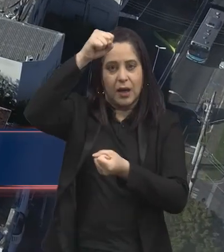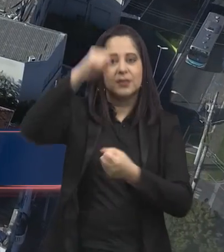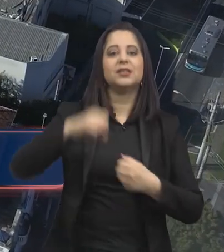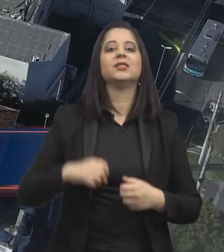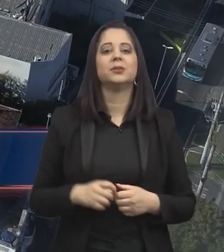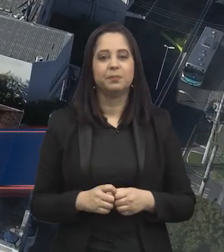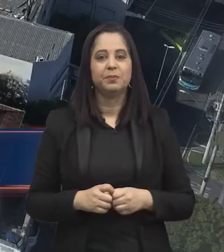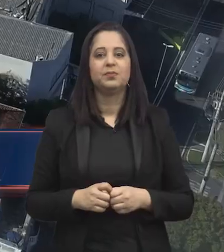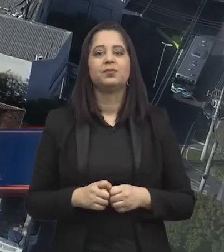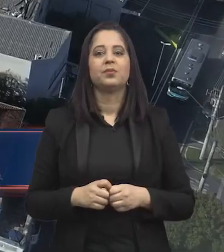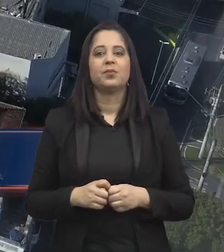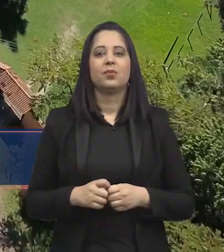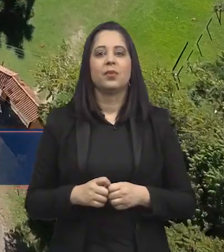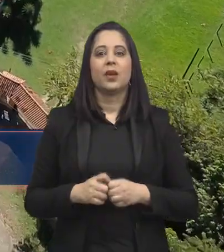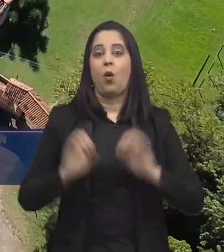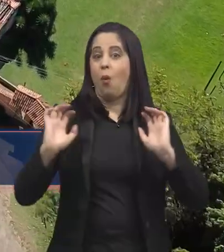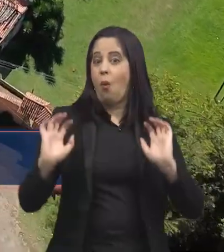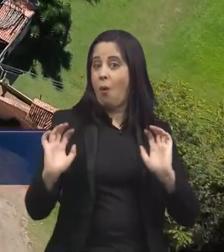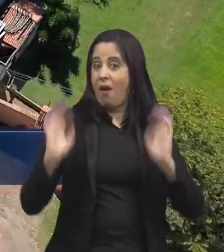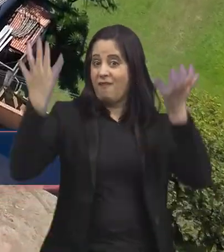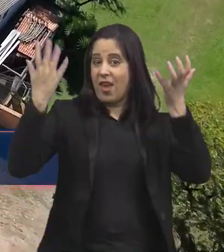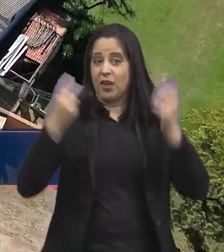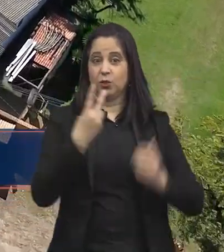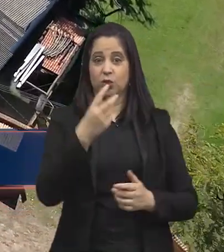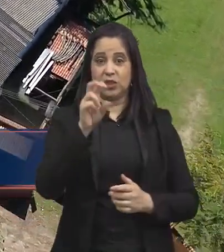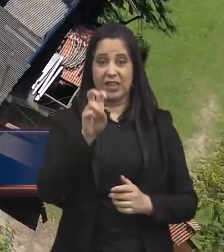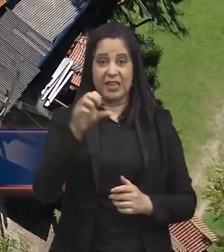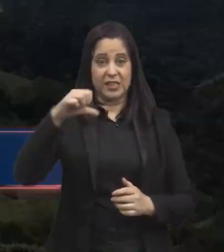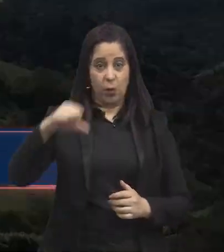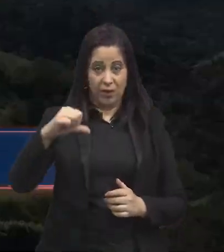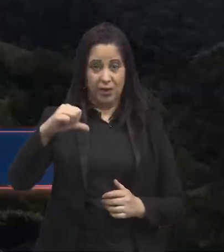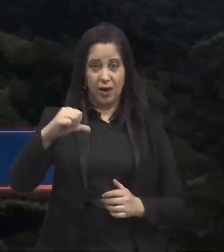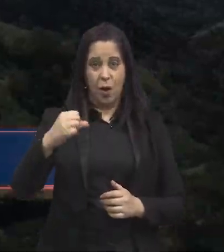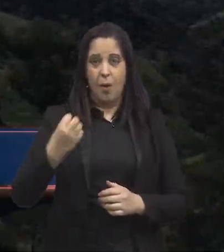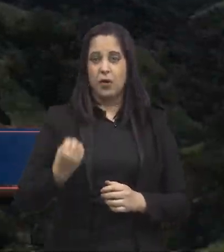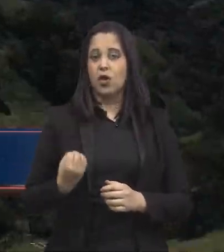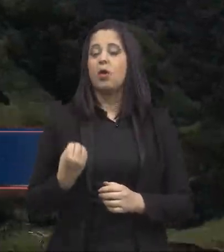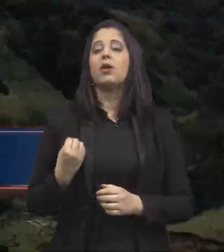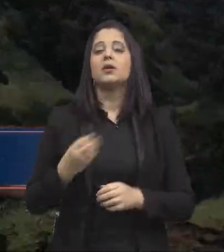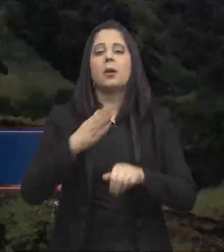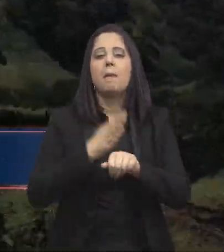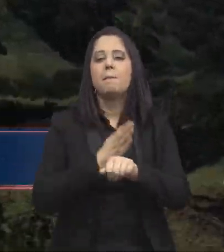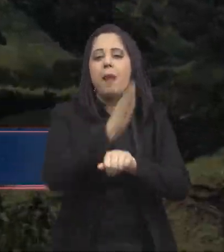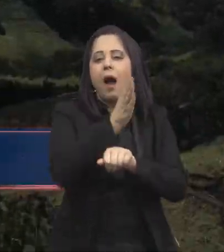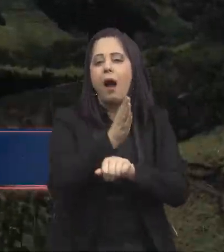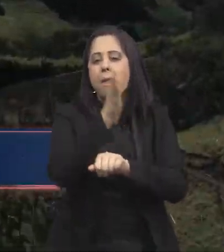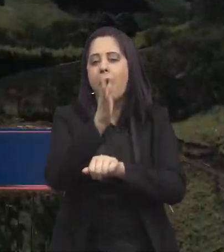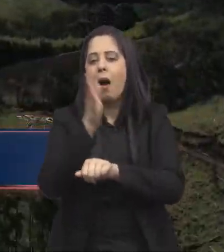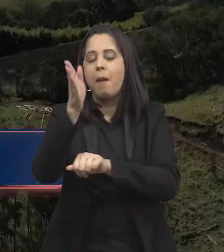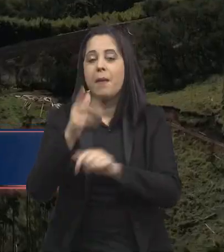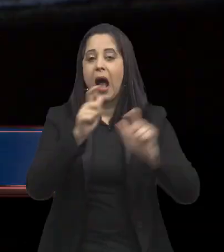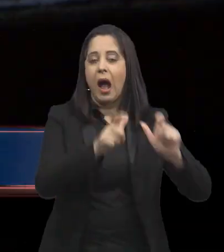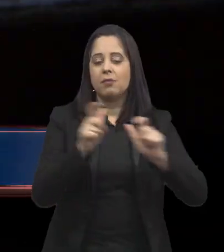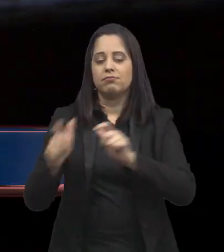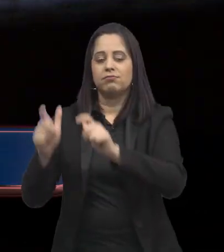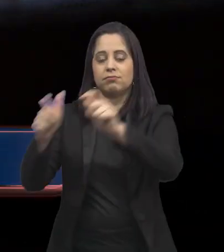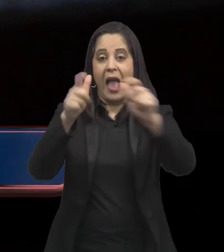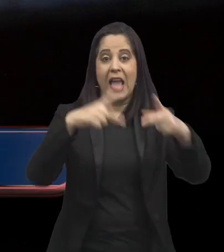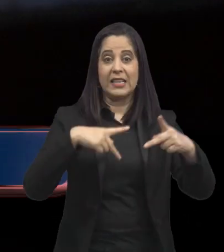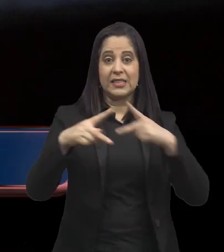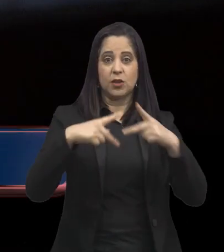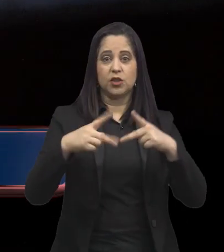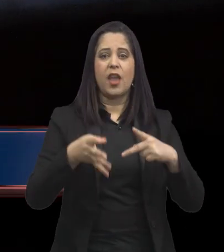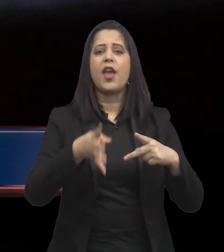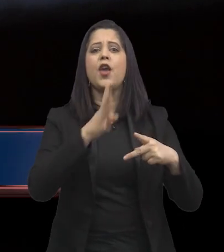para comemorar os 259 anos. Nós viajamos pelos 4 cantos de São José para conhecer